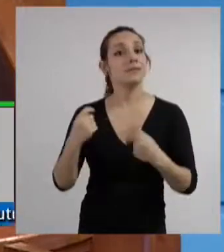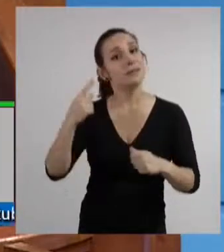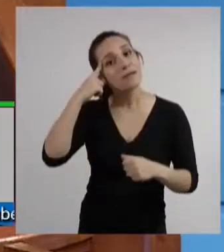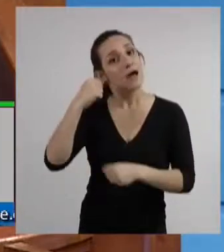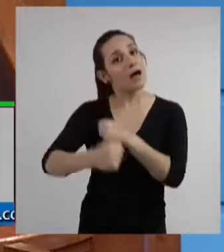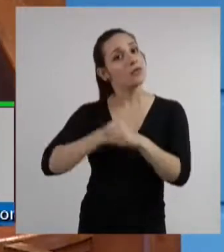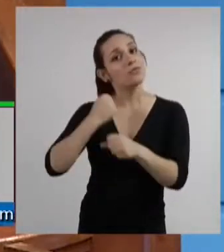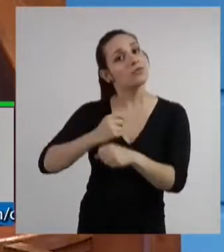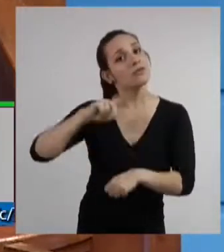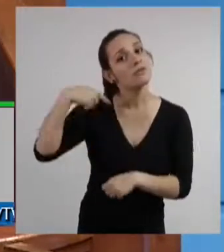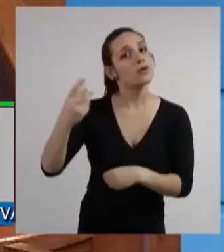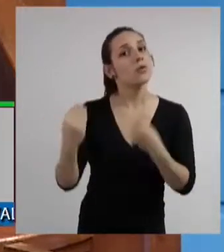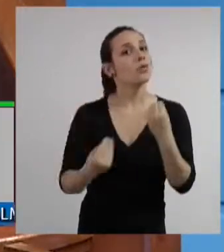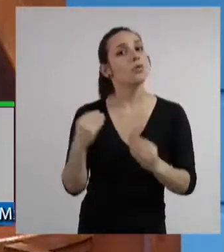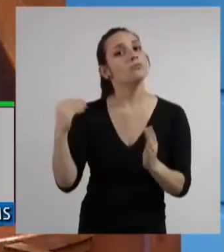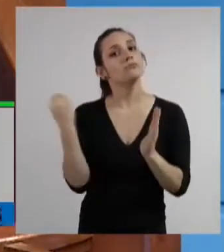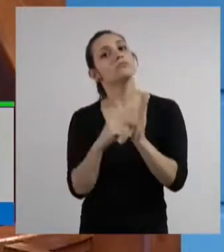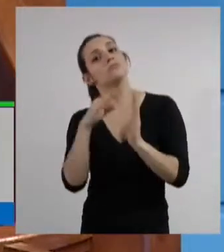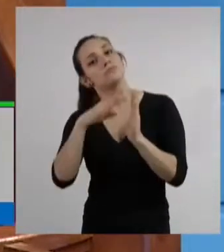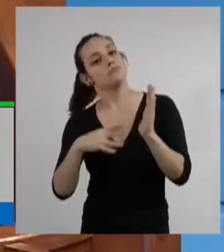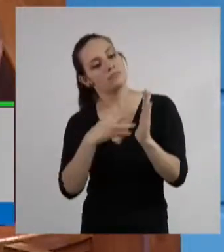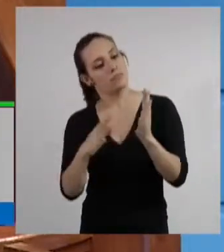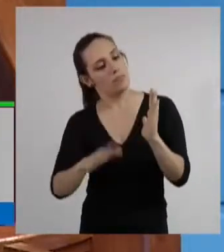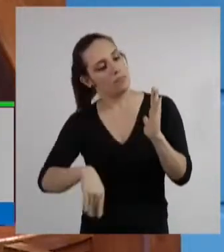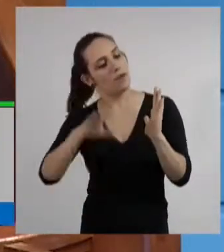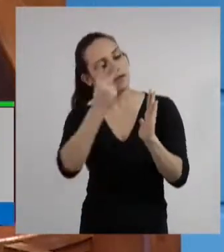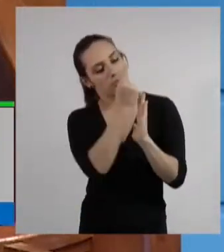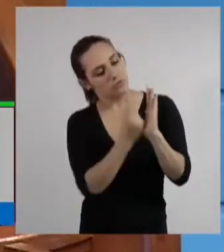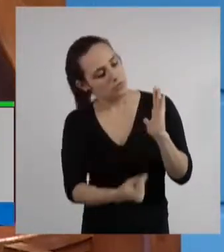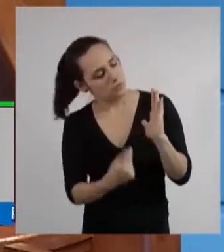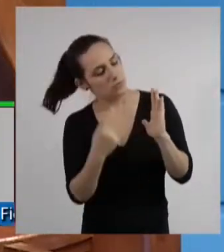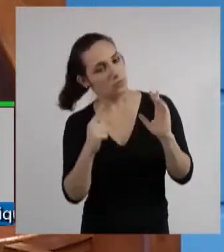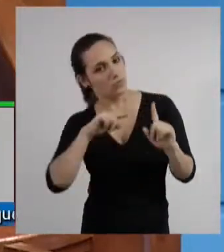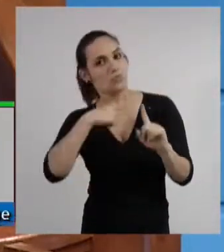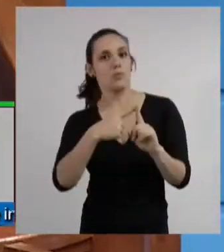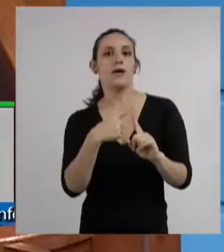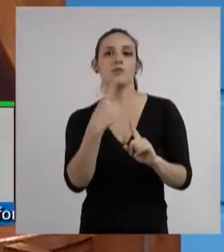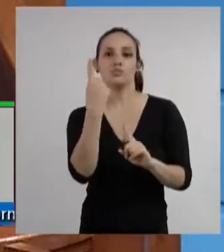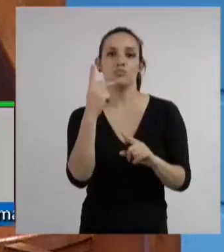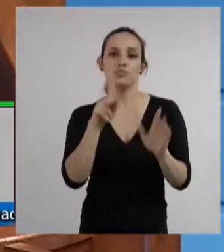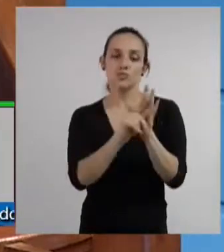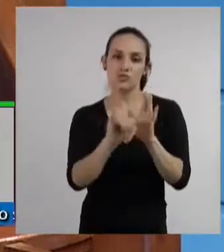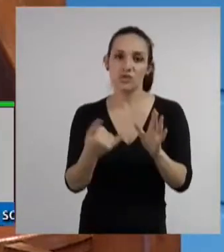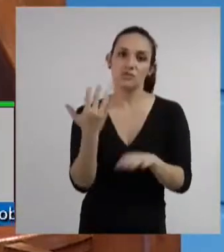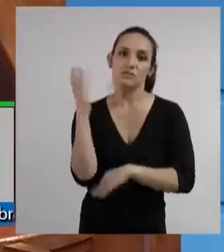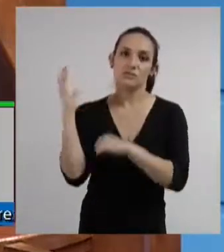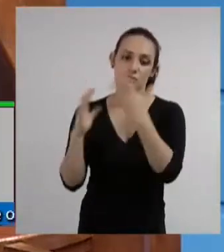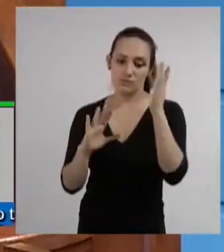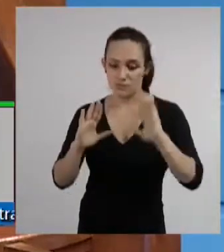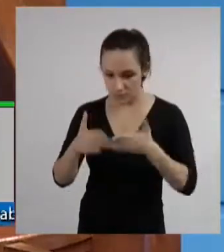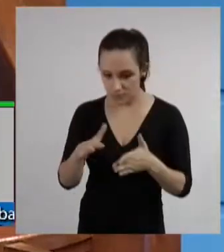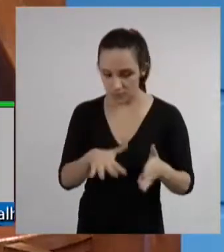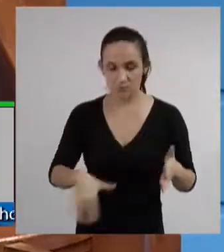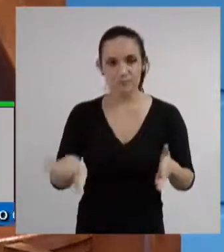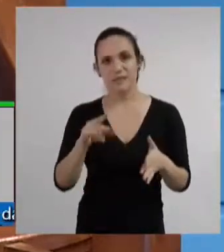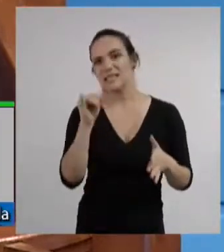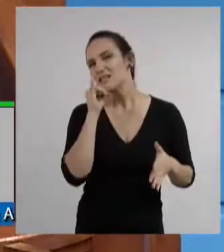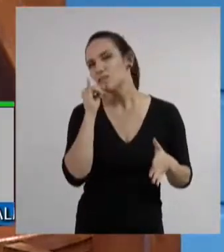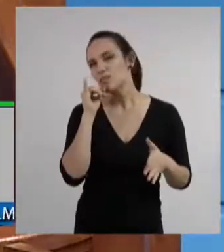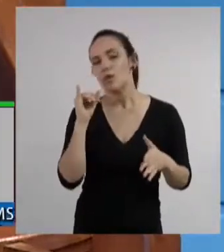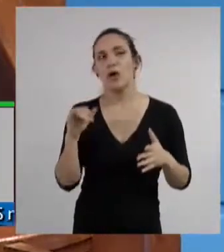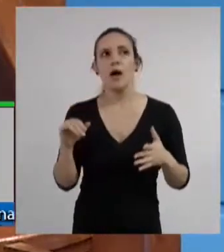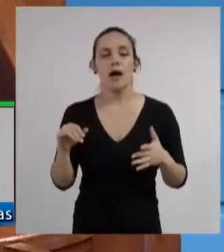ano. Colocar, vou repetir, porque se tem um programa específico, você tem condição de elaborar um projeto, como foi feito, por exemplo,